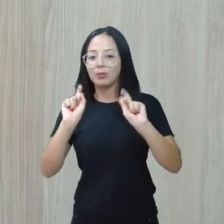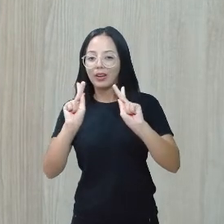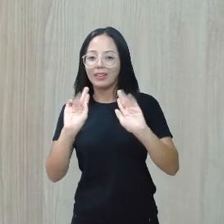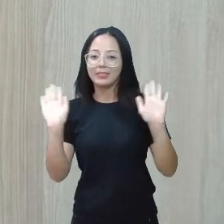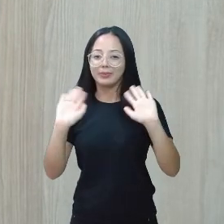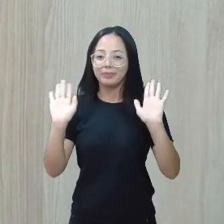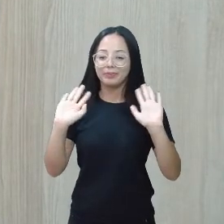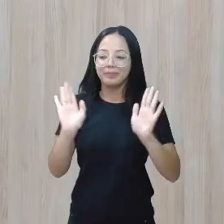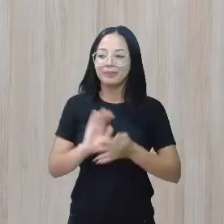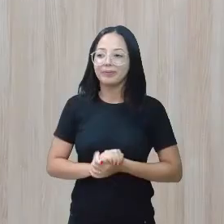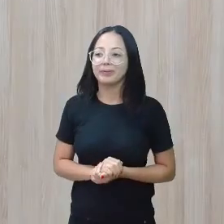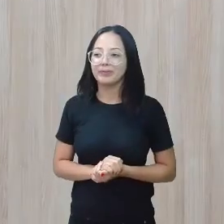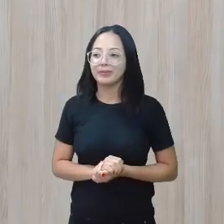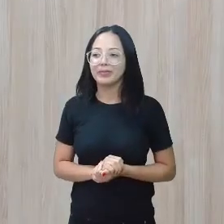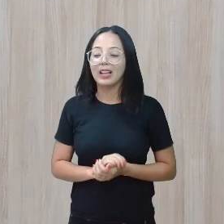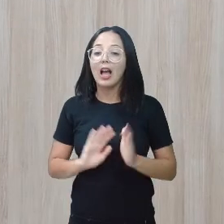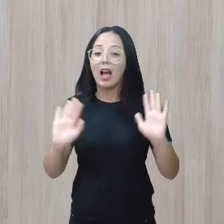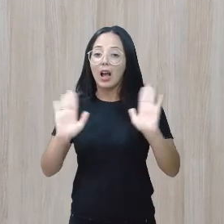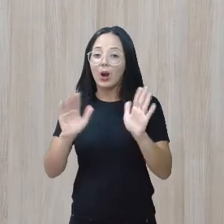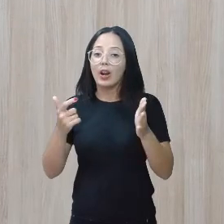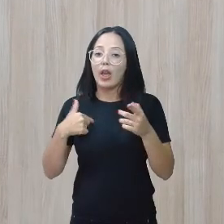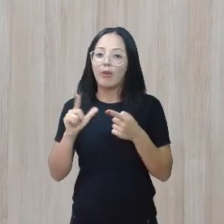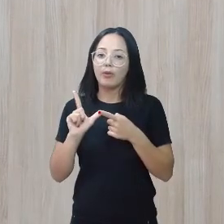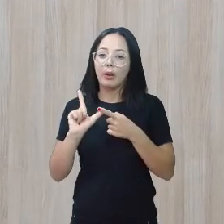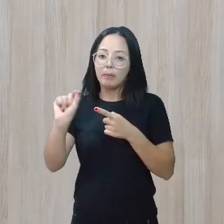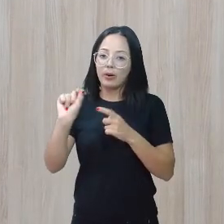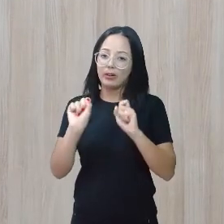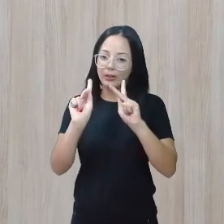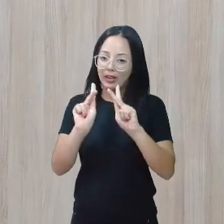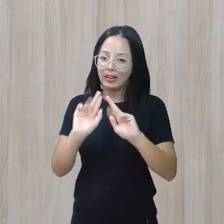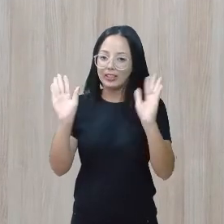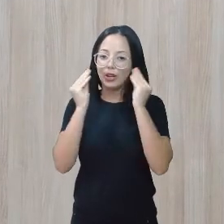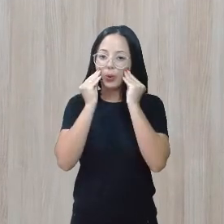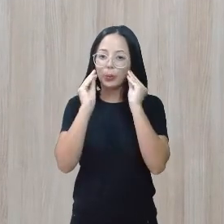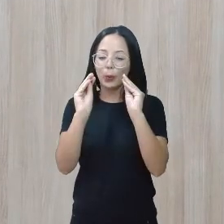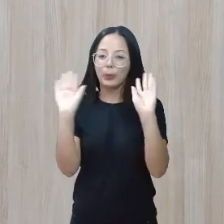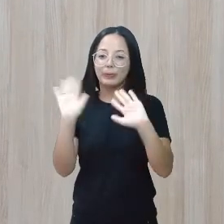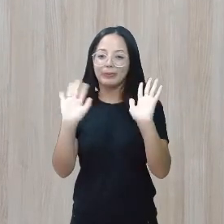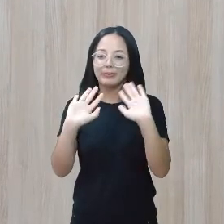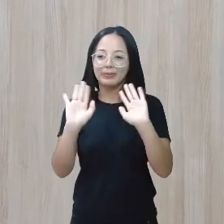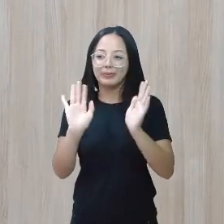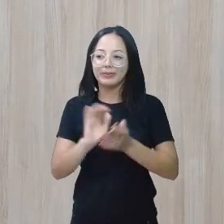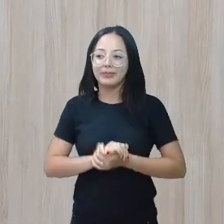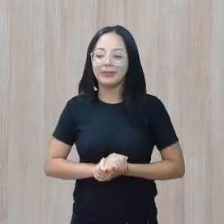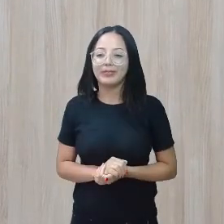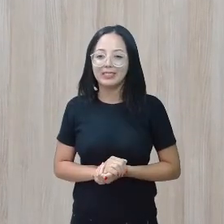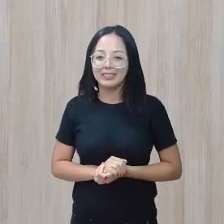pessoal. Gente, vou embora, senão a professora Cláudia me expulsa. Cheiro, até mais.